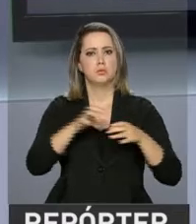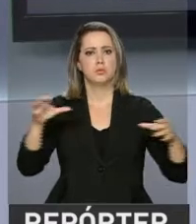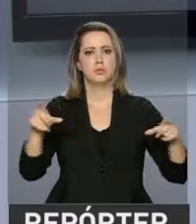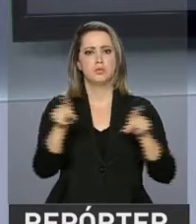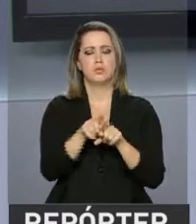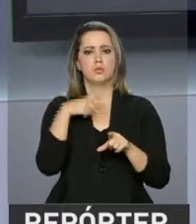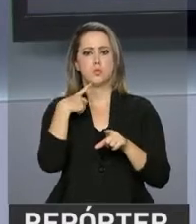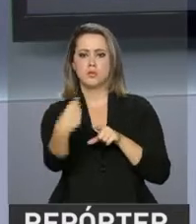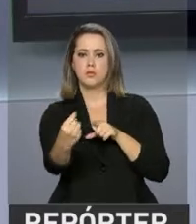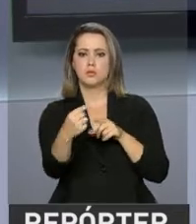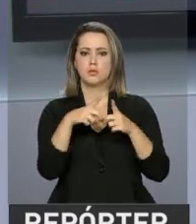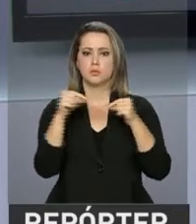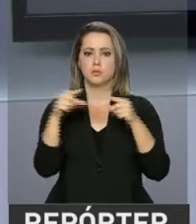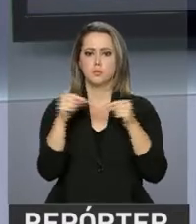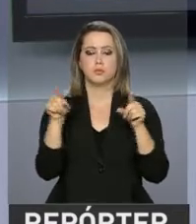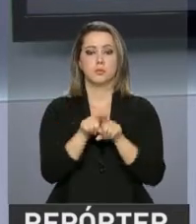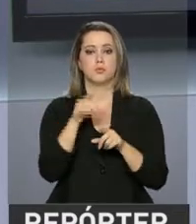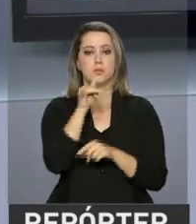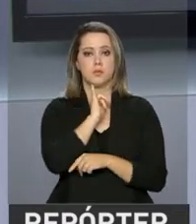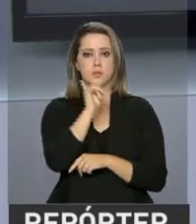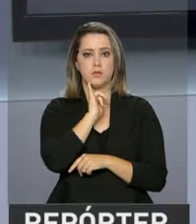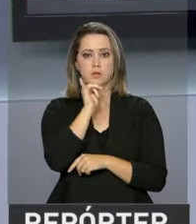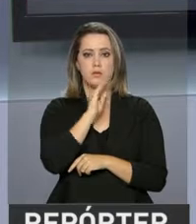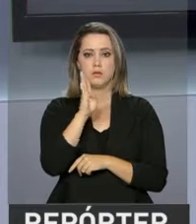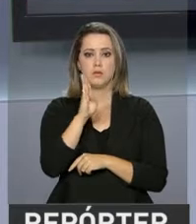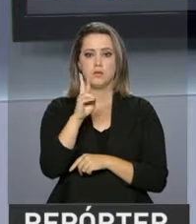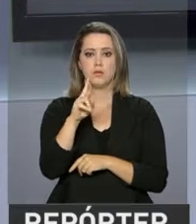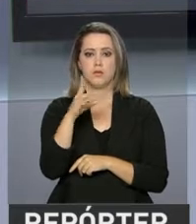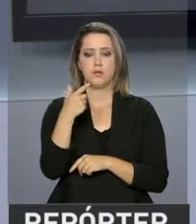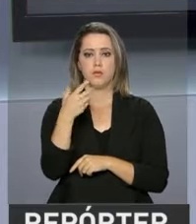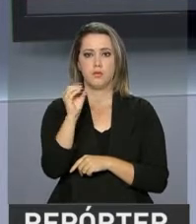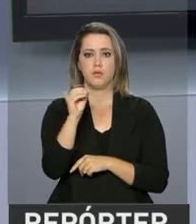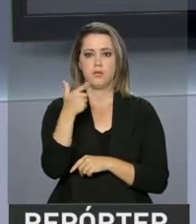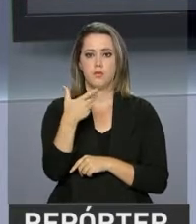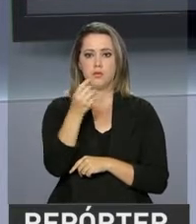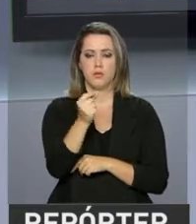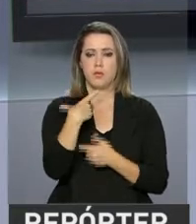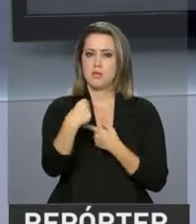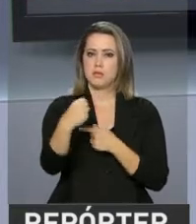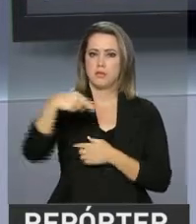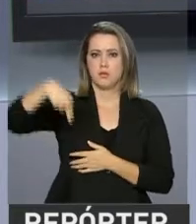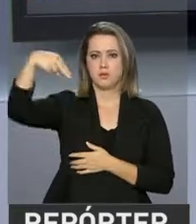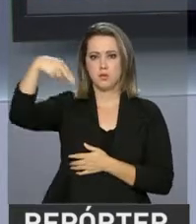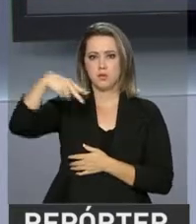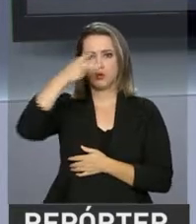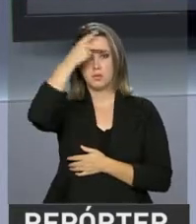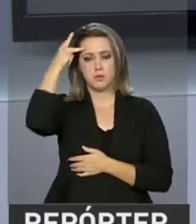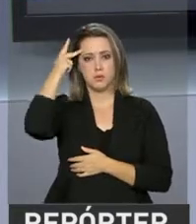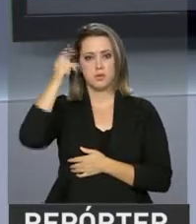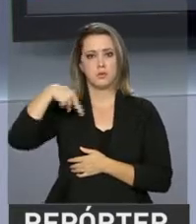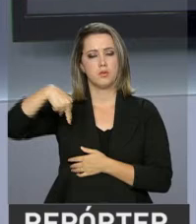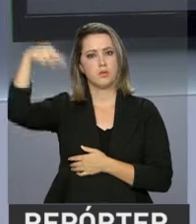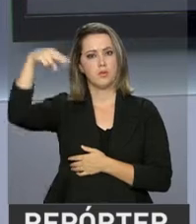saídas daqui de brasília por exemplo na br 101 em 20 que é a saída norte para quem vai para o norte de